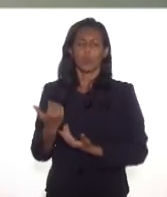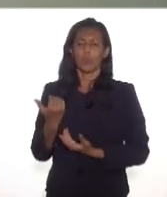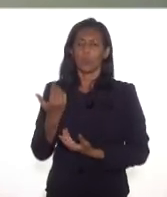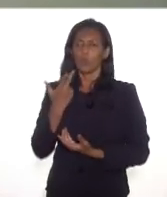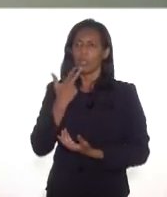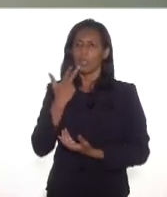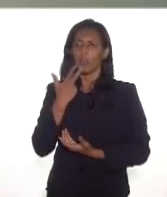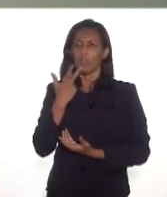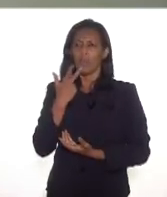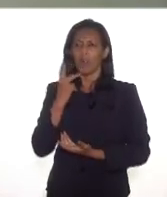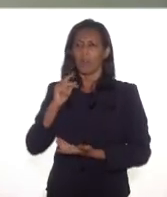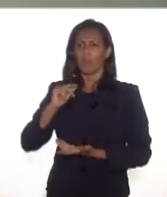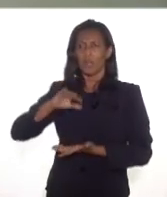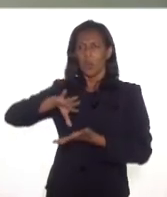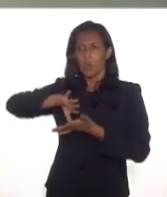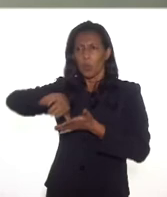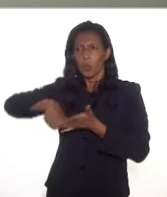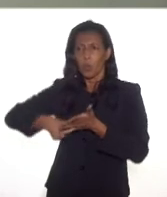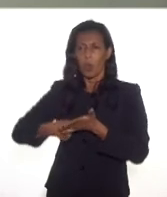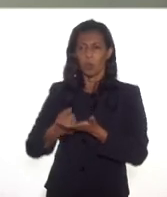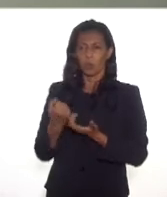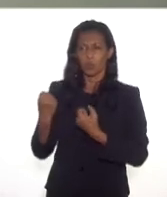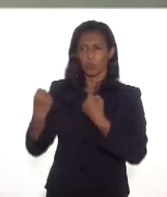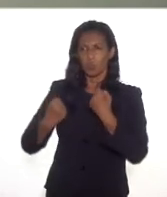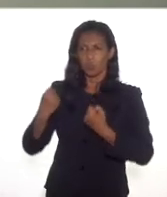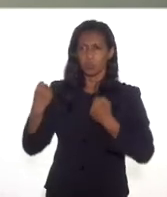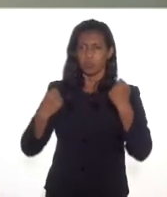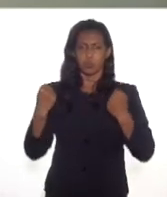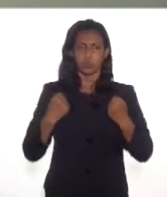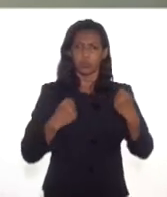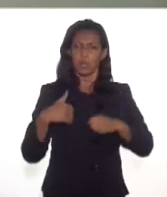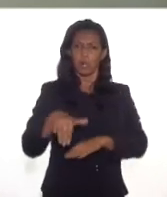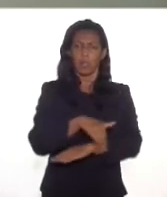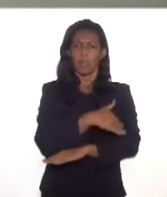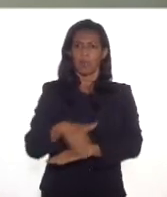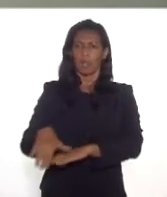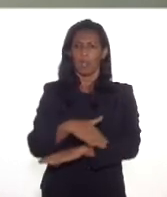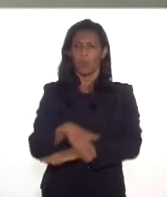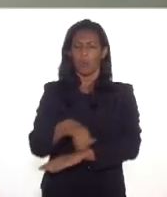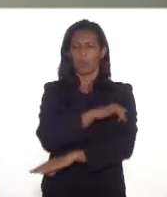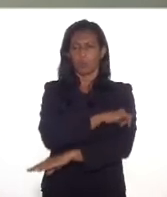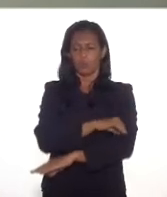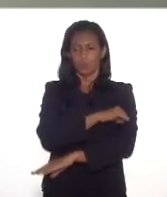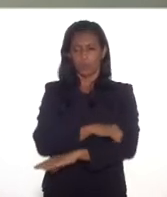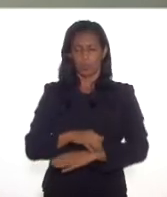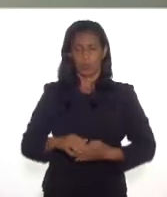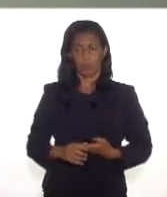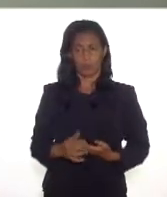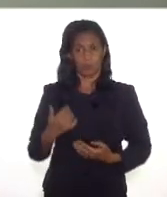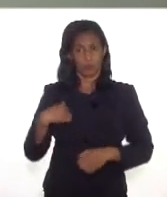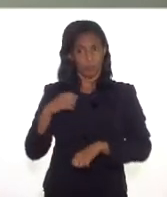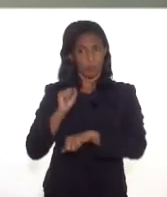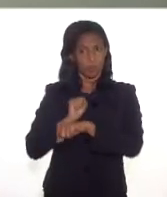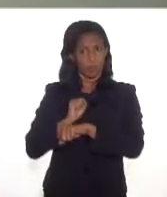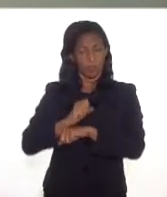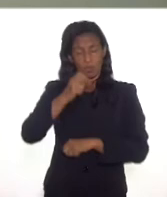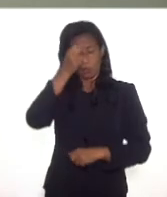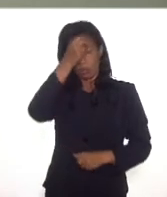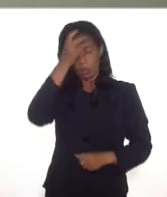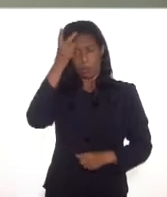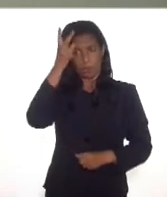a extorsão dos motoristas pelas ruas do Rio de Janeiro. Espero que o